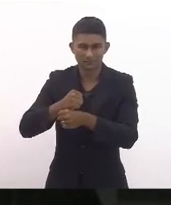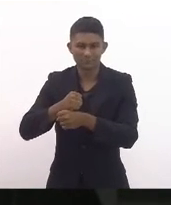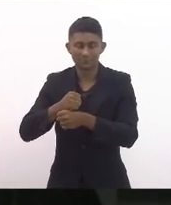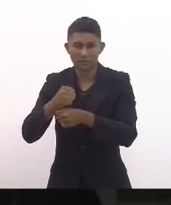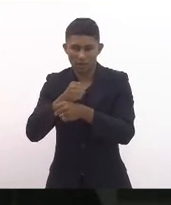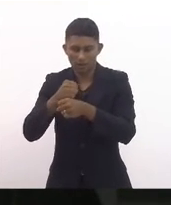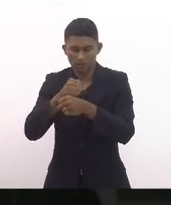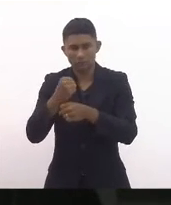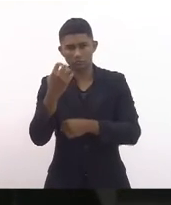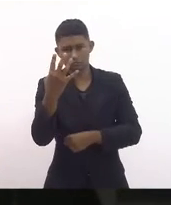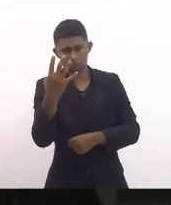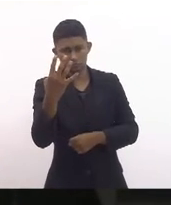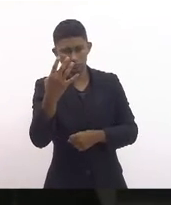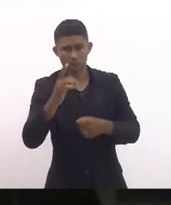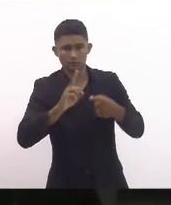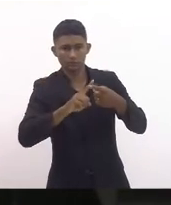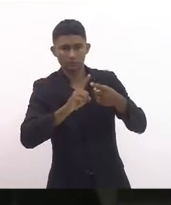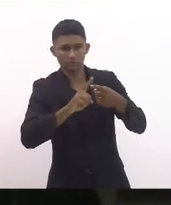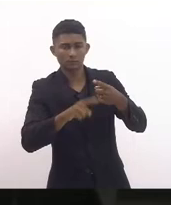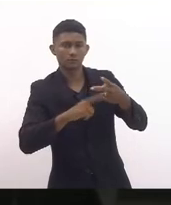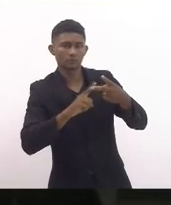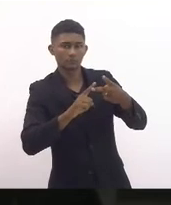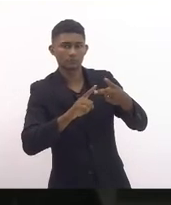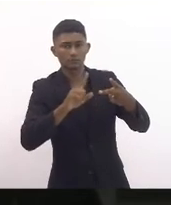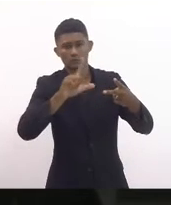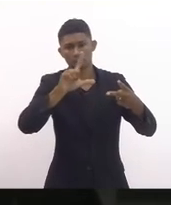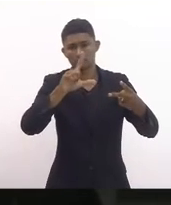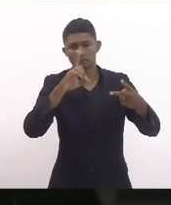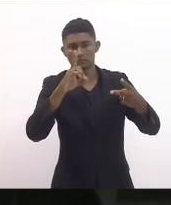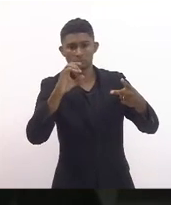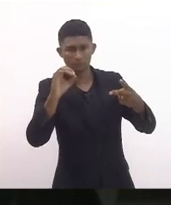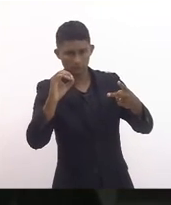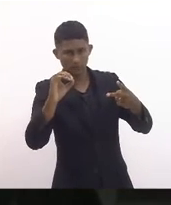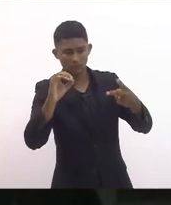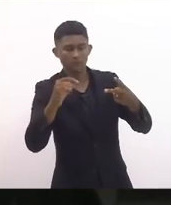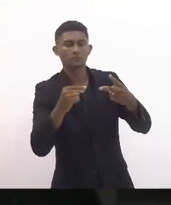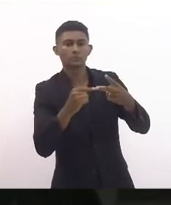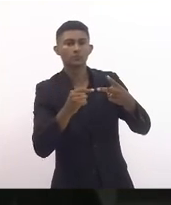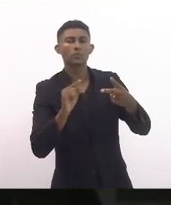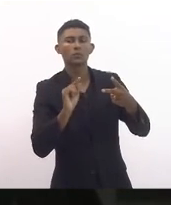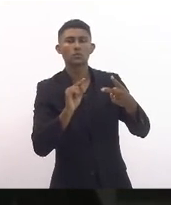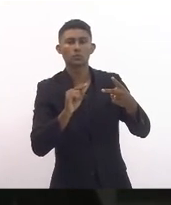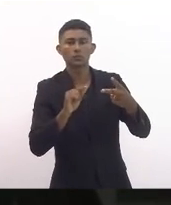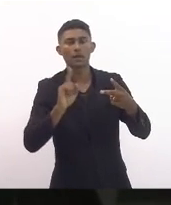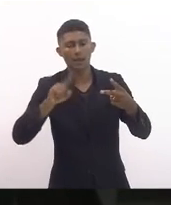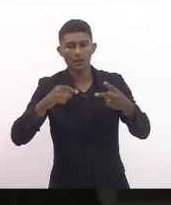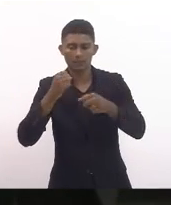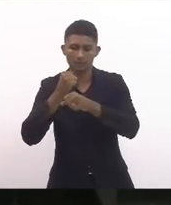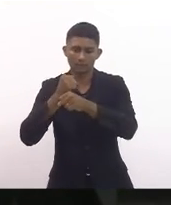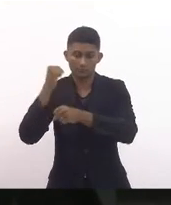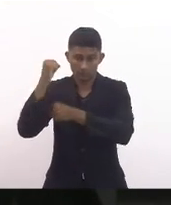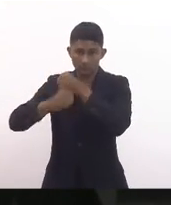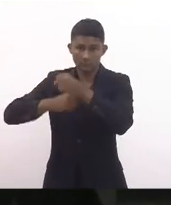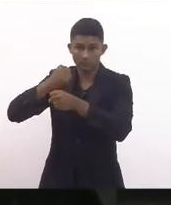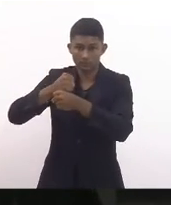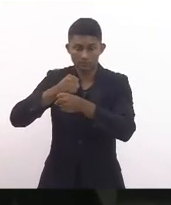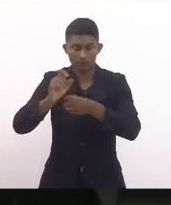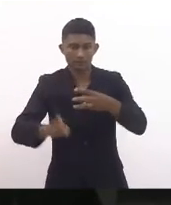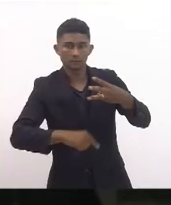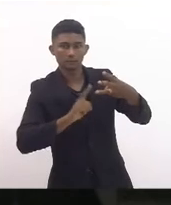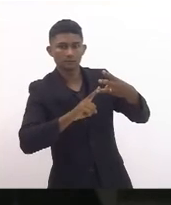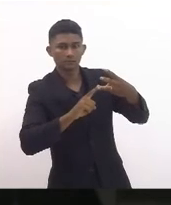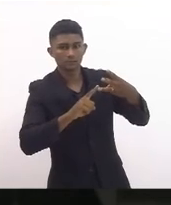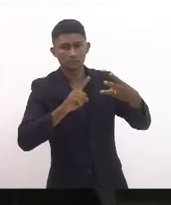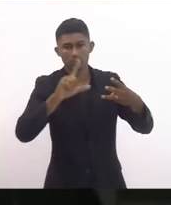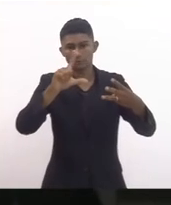para vigiar quatro anos ele deu para vigorar no ano seguinte e Alô